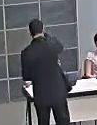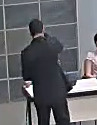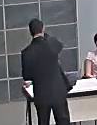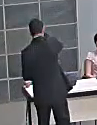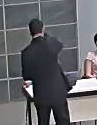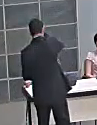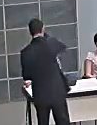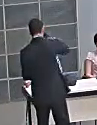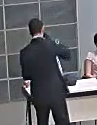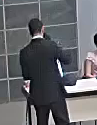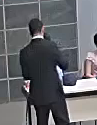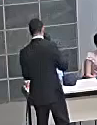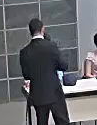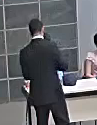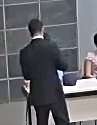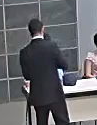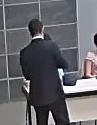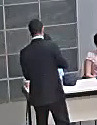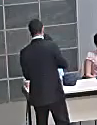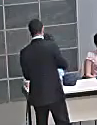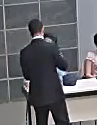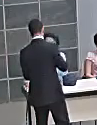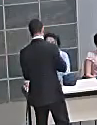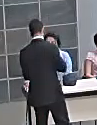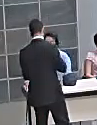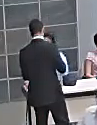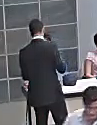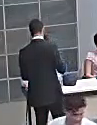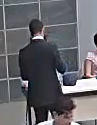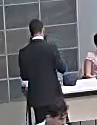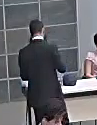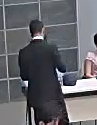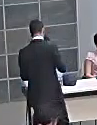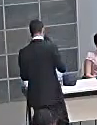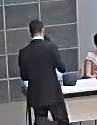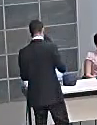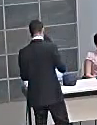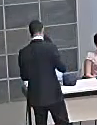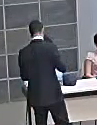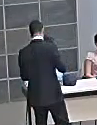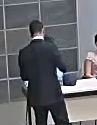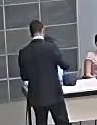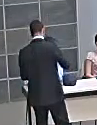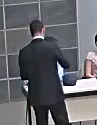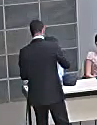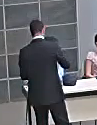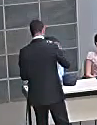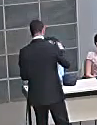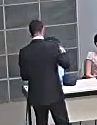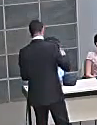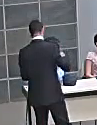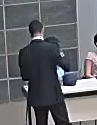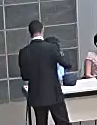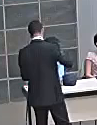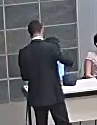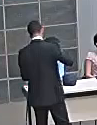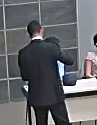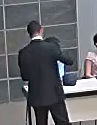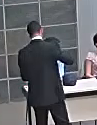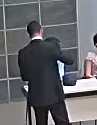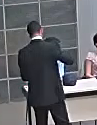lá na terra dele se for lar no dia à noite então eu acho que precisa como